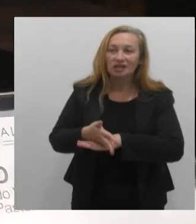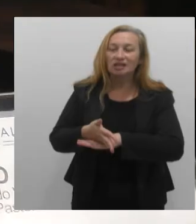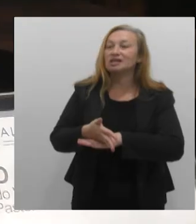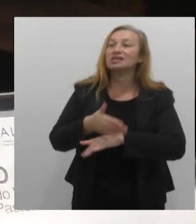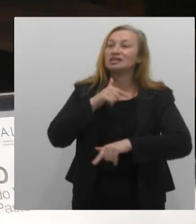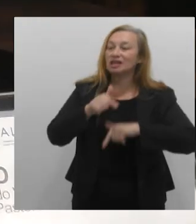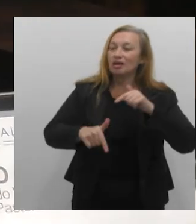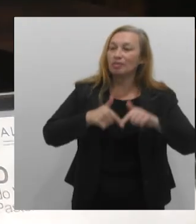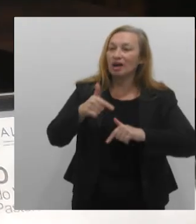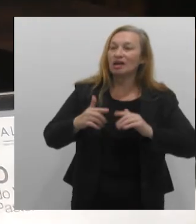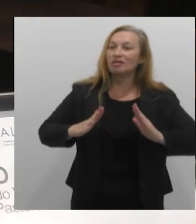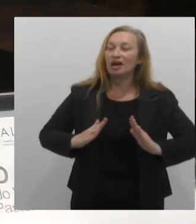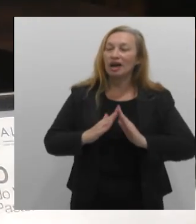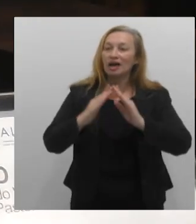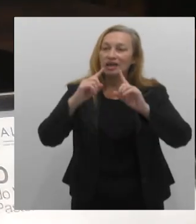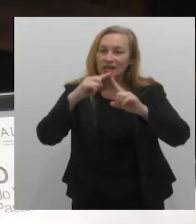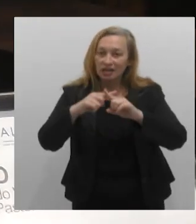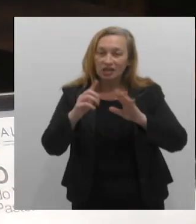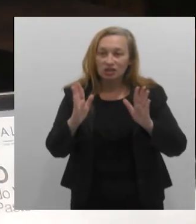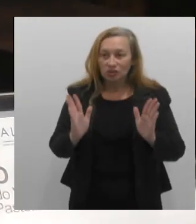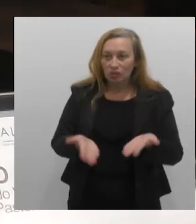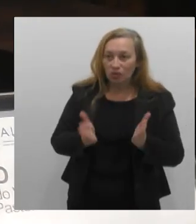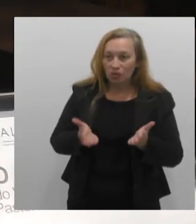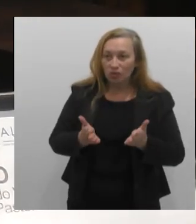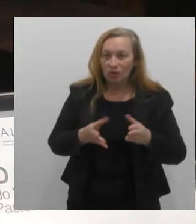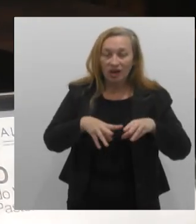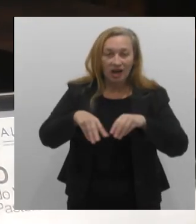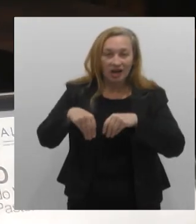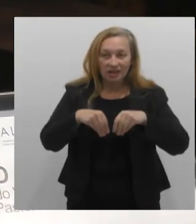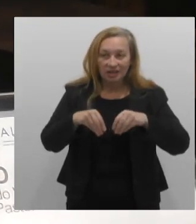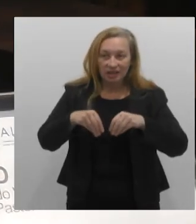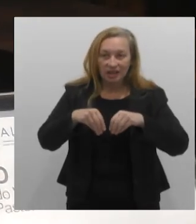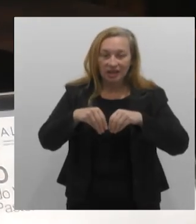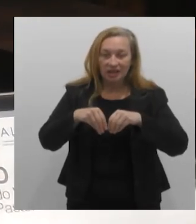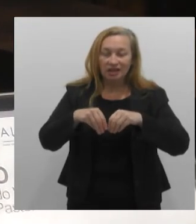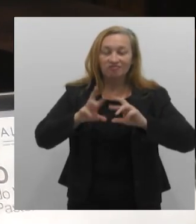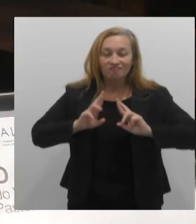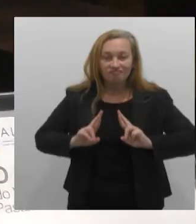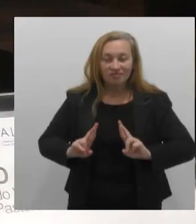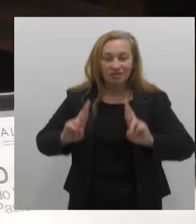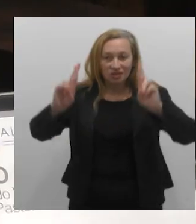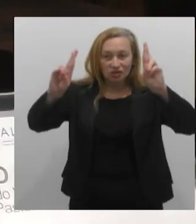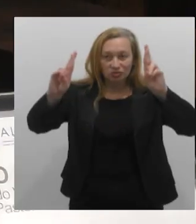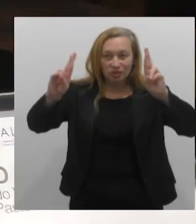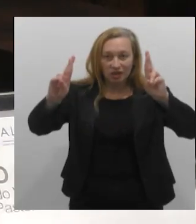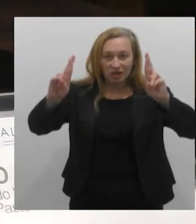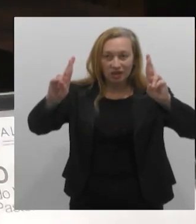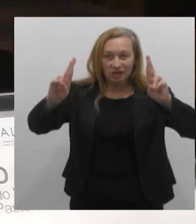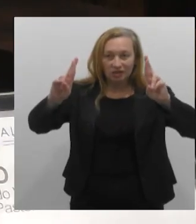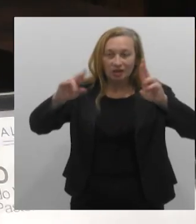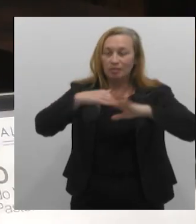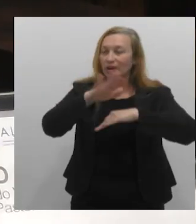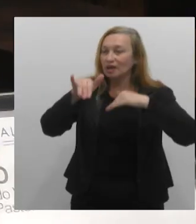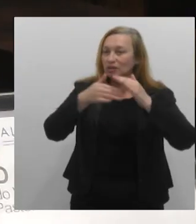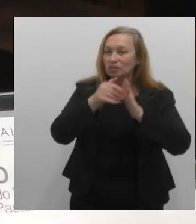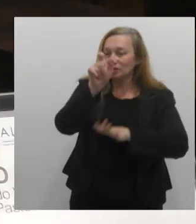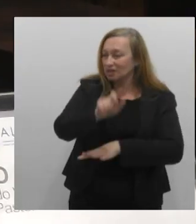hoje arquidiocese, a terra fértil de esperança para todos os